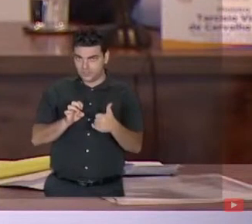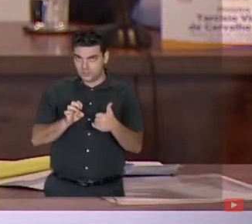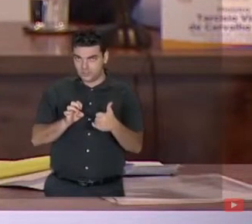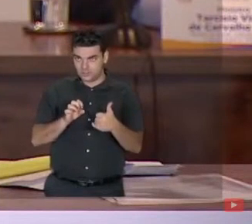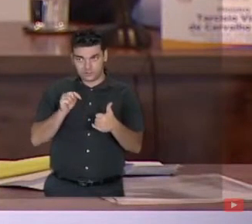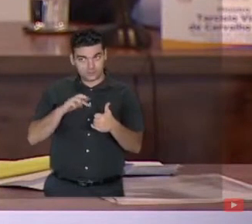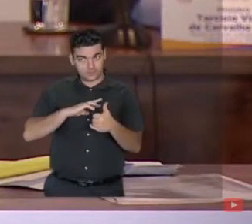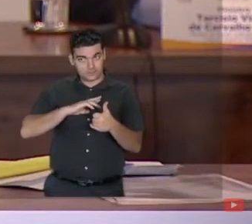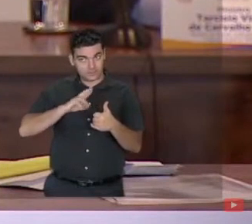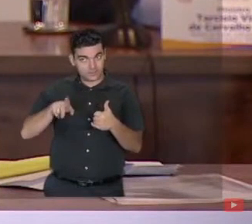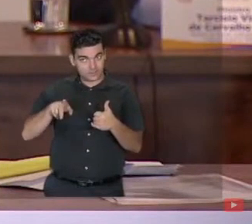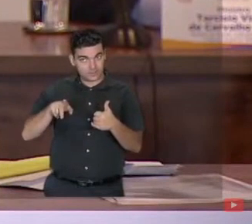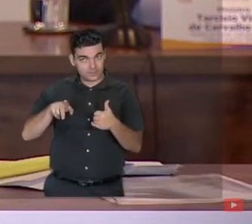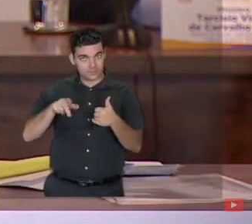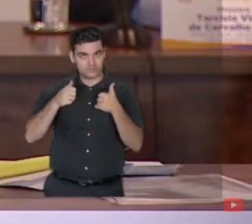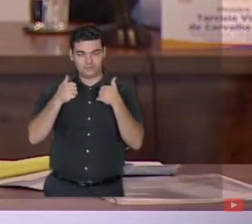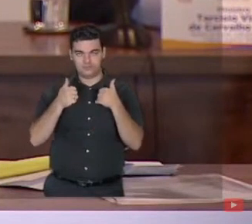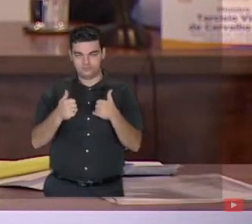Eleitoral.